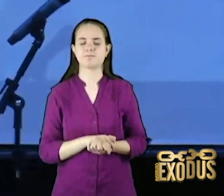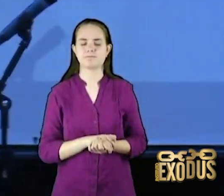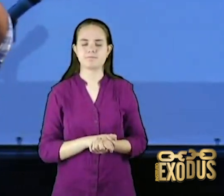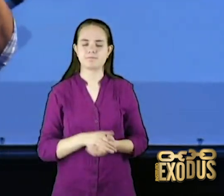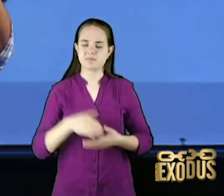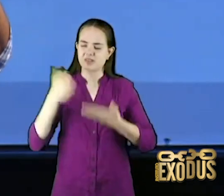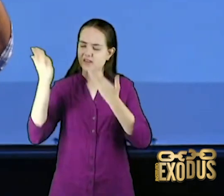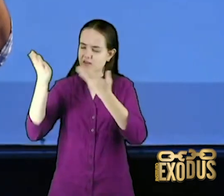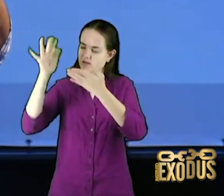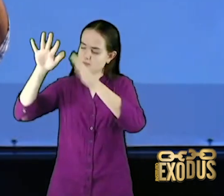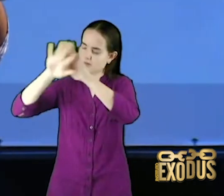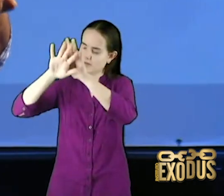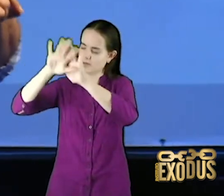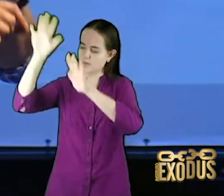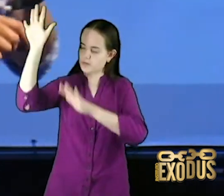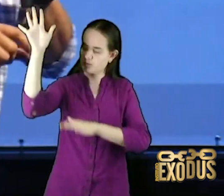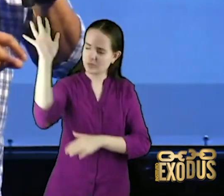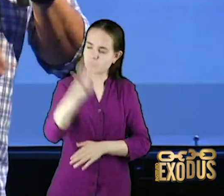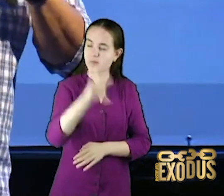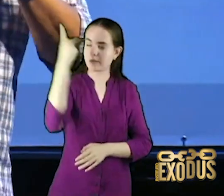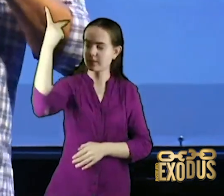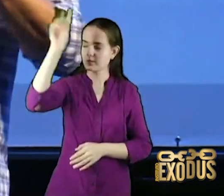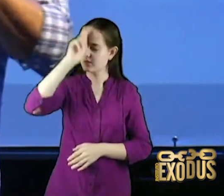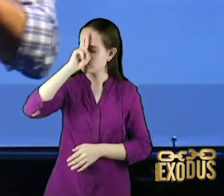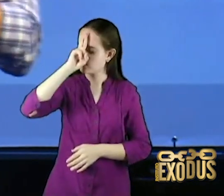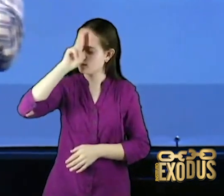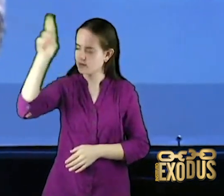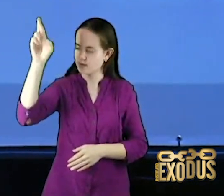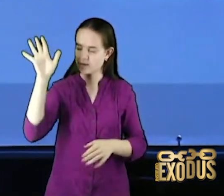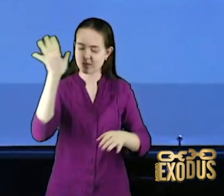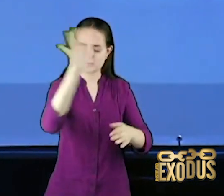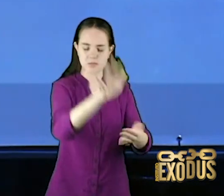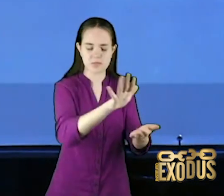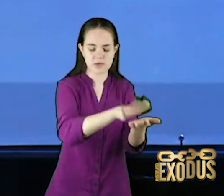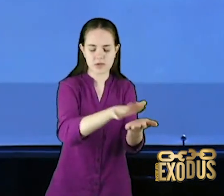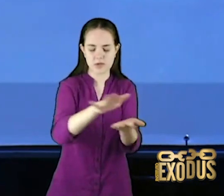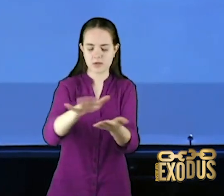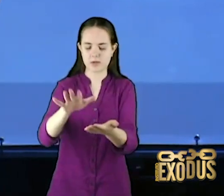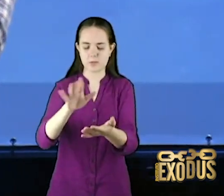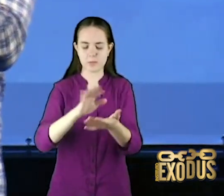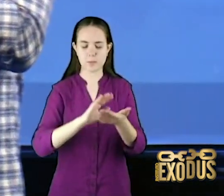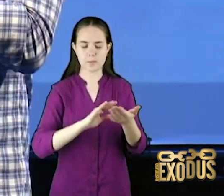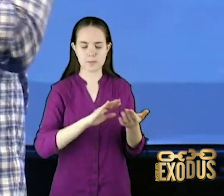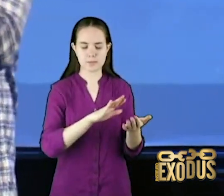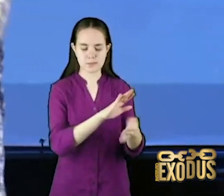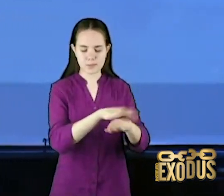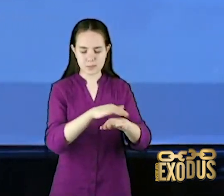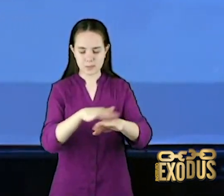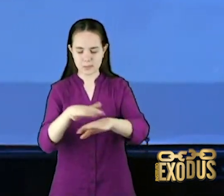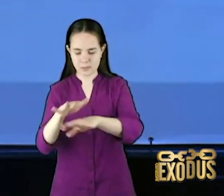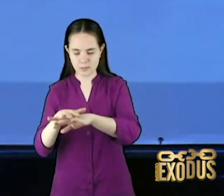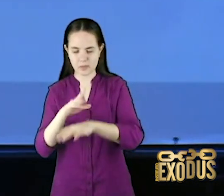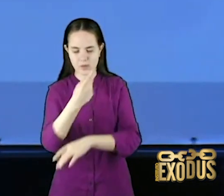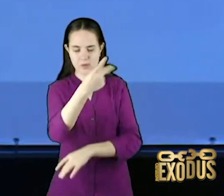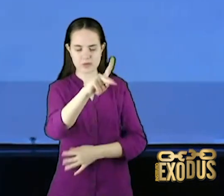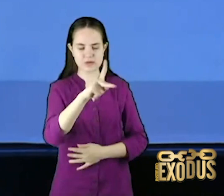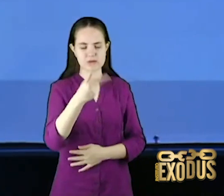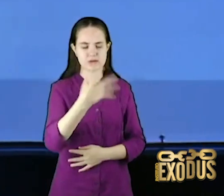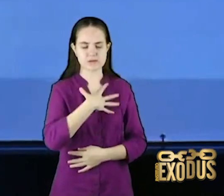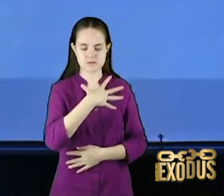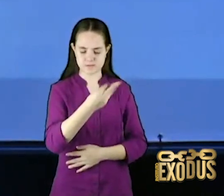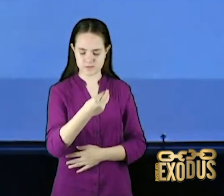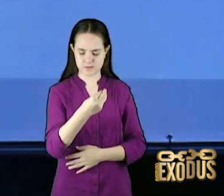a mão do Senhor agora sobre a mão dos teus filhos, e cada um deles